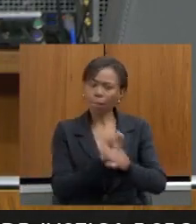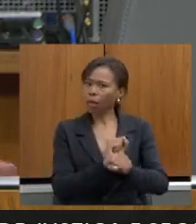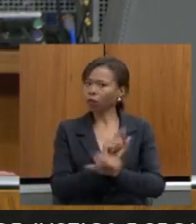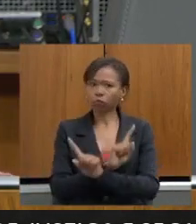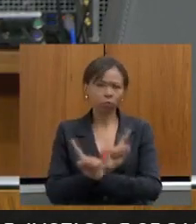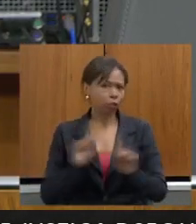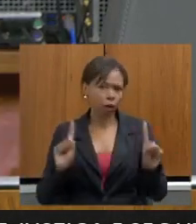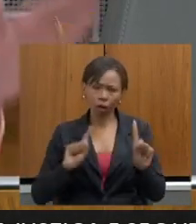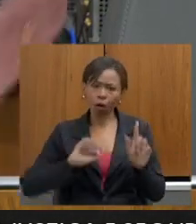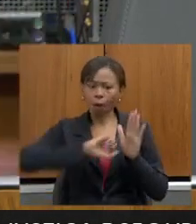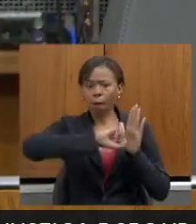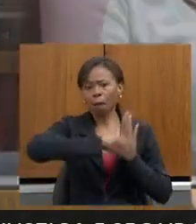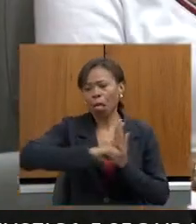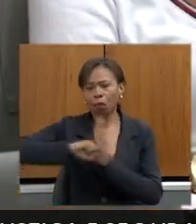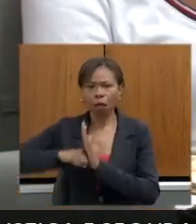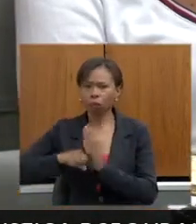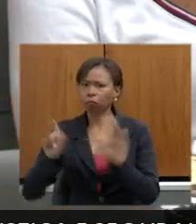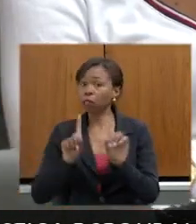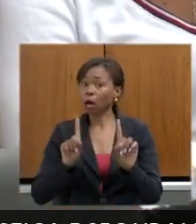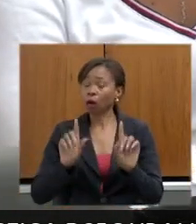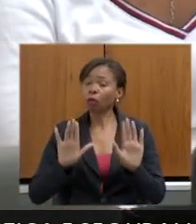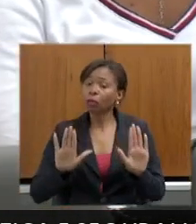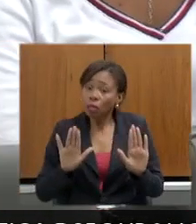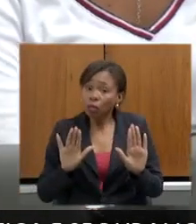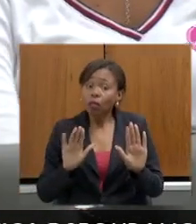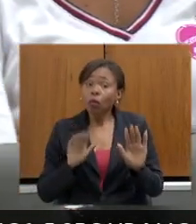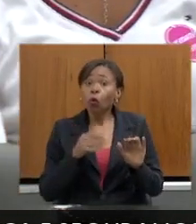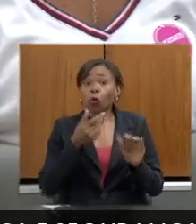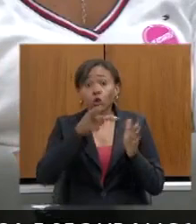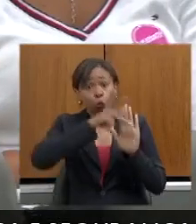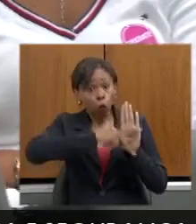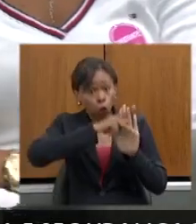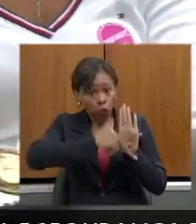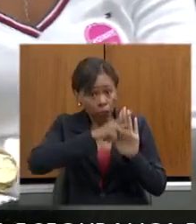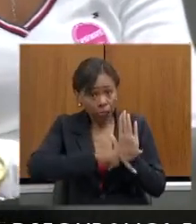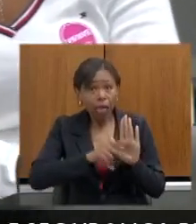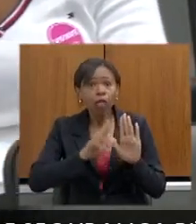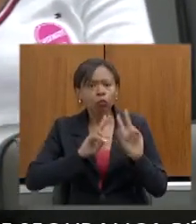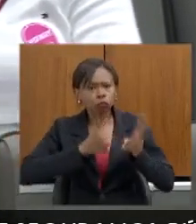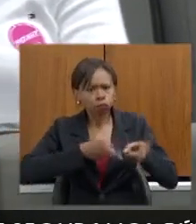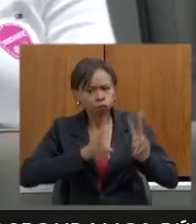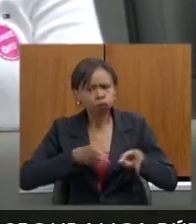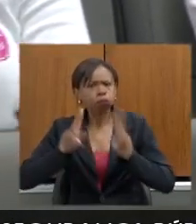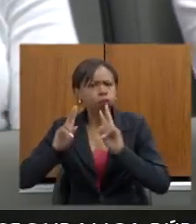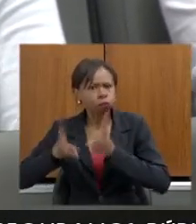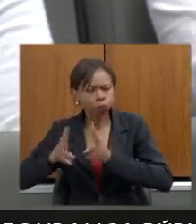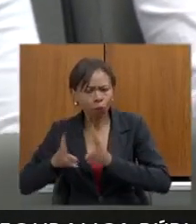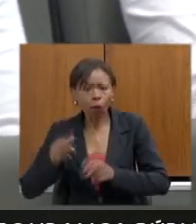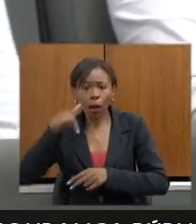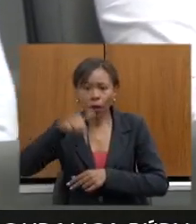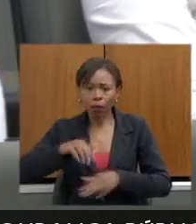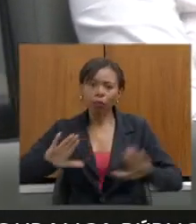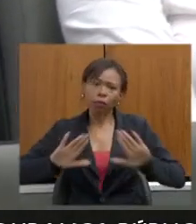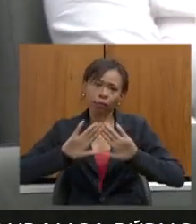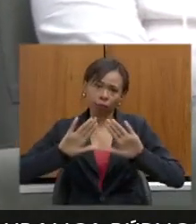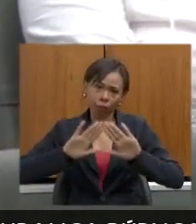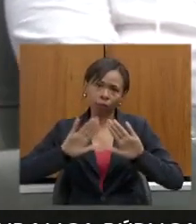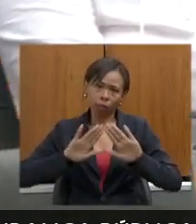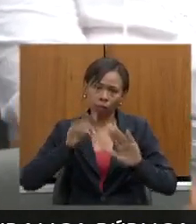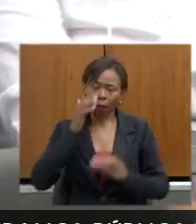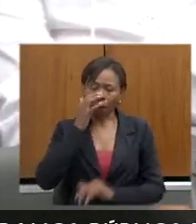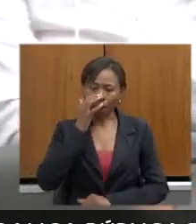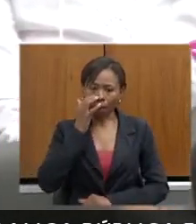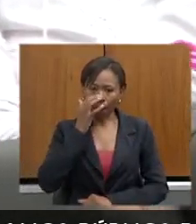ao trancamento da pauta mas isso é coisa temporários os projetos estão aqui tramitando nas comissões aqui na Assembleia